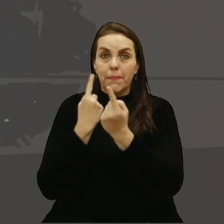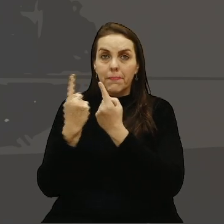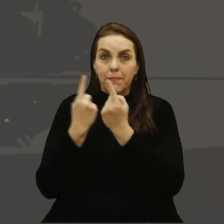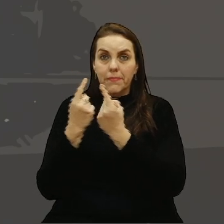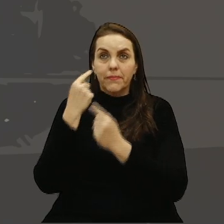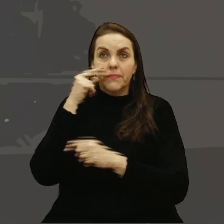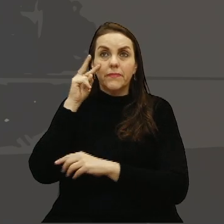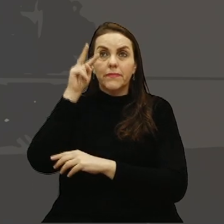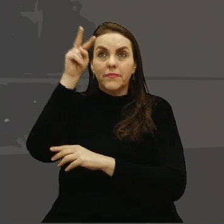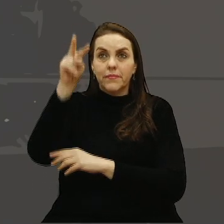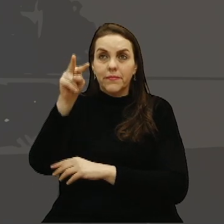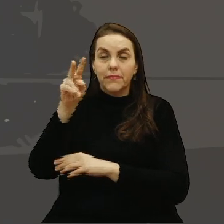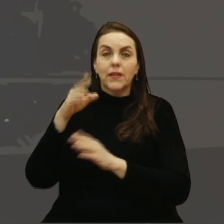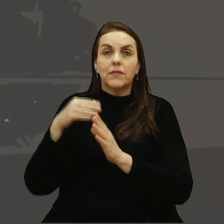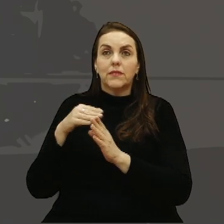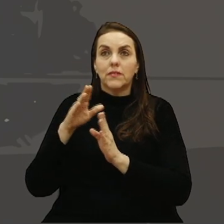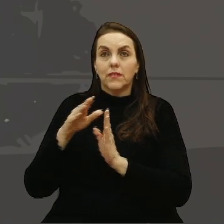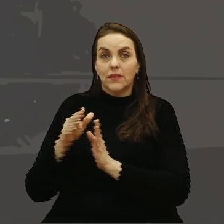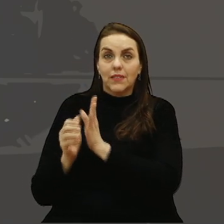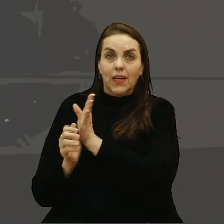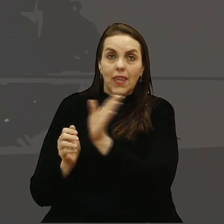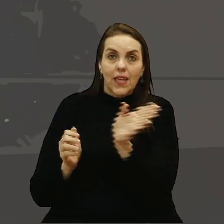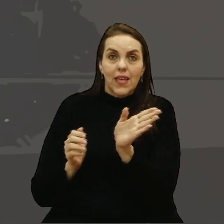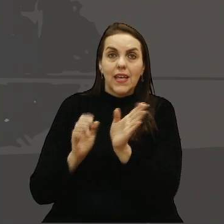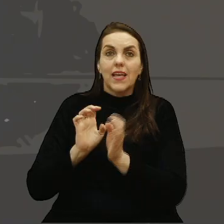imagem, entra logo à esquerda,